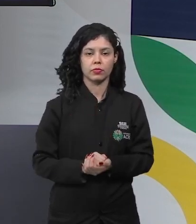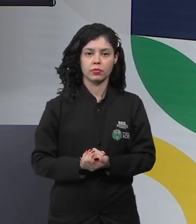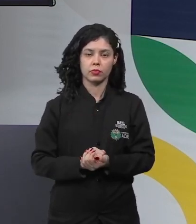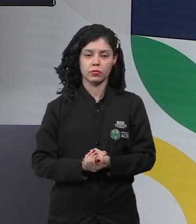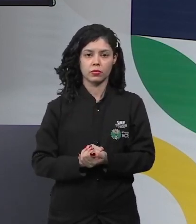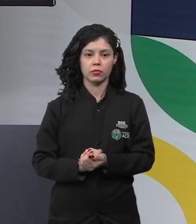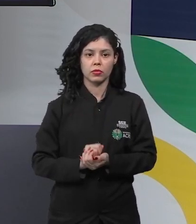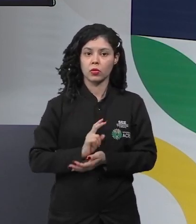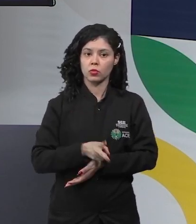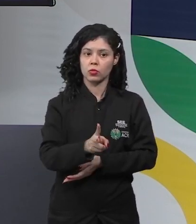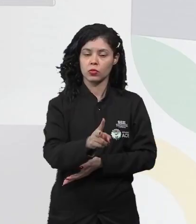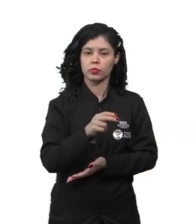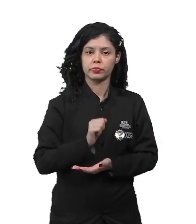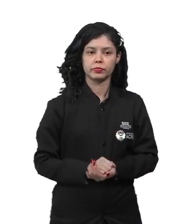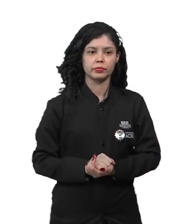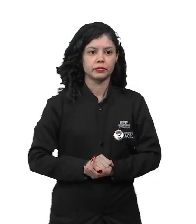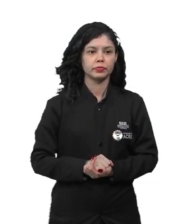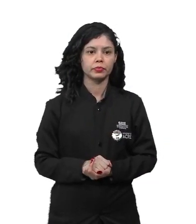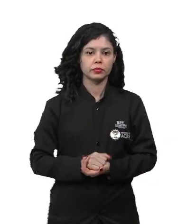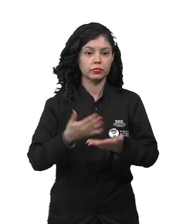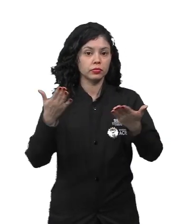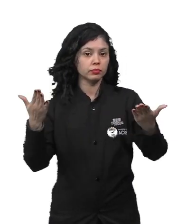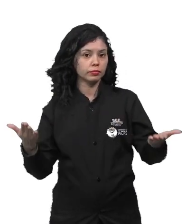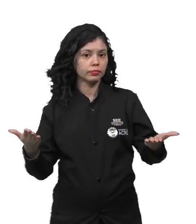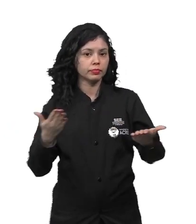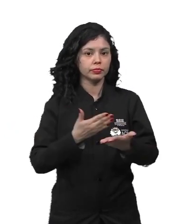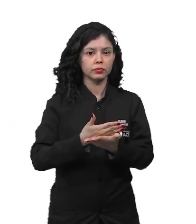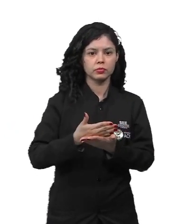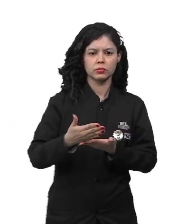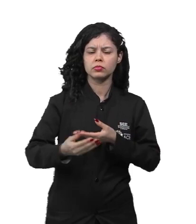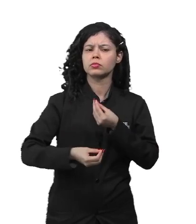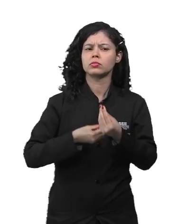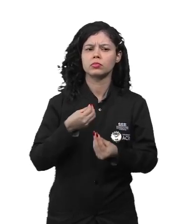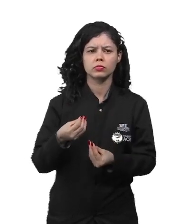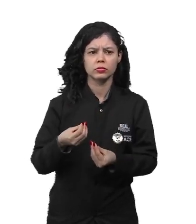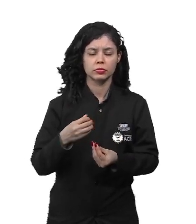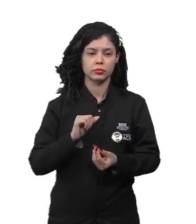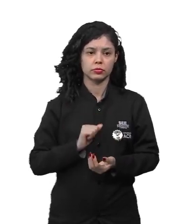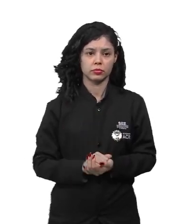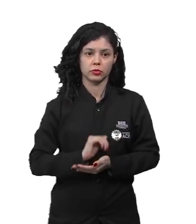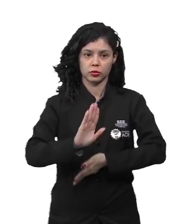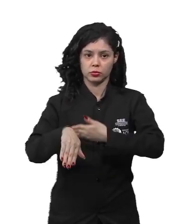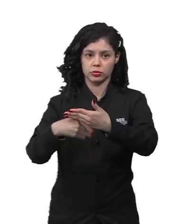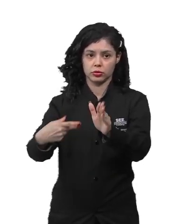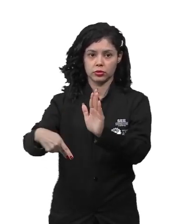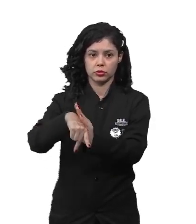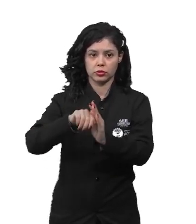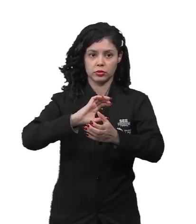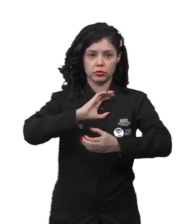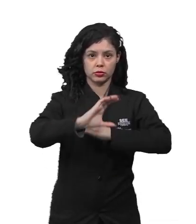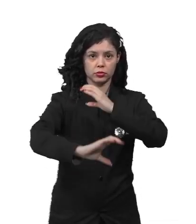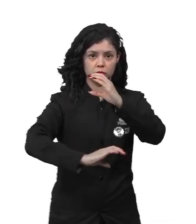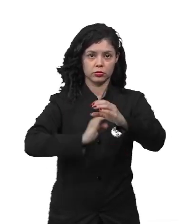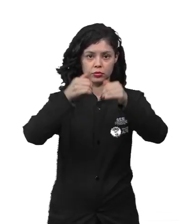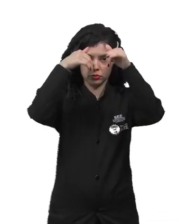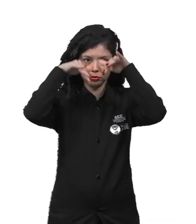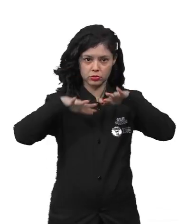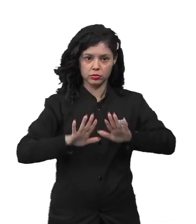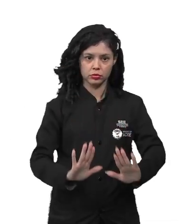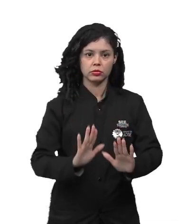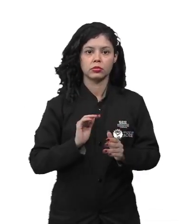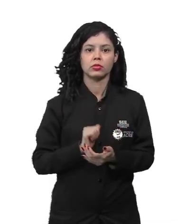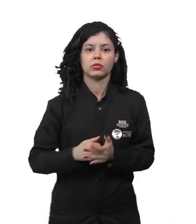biodigestores. Continuando. Então, como é que funciona? O processo dentro do biodigestor ele é um ciclo